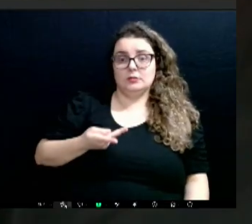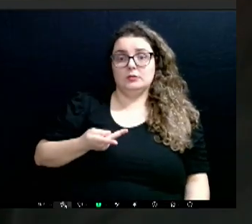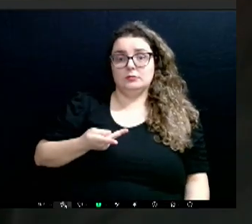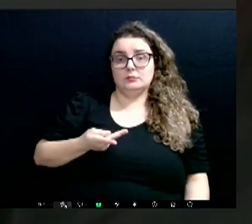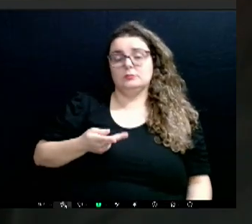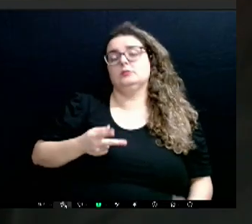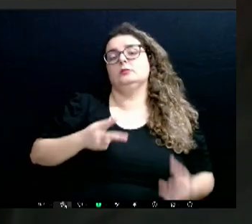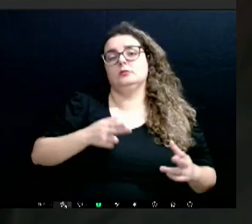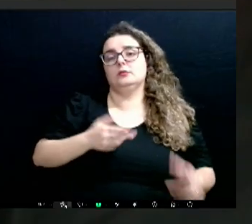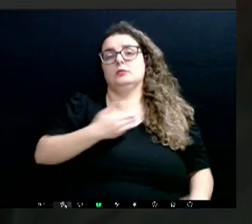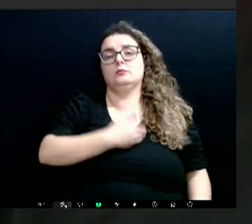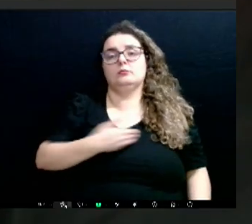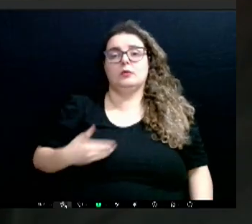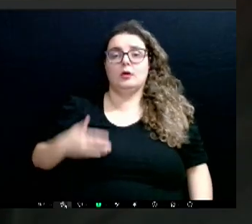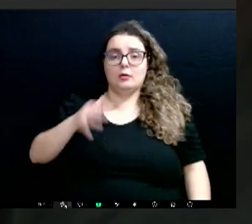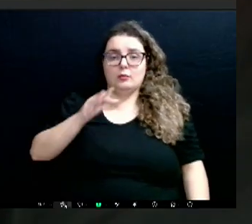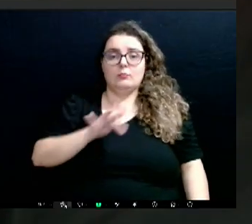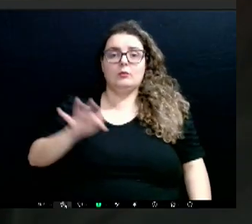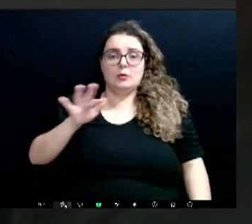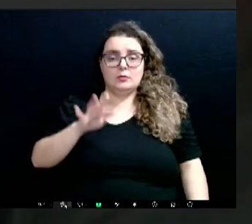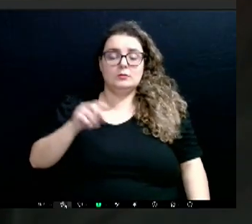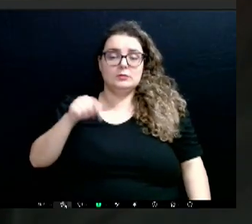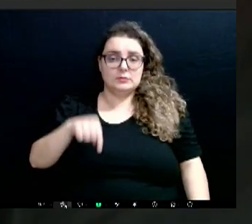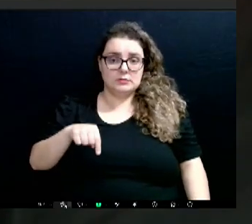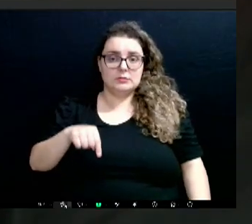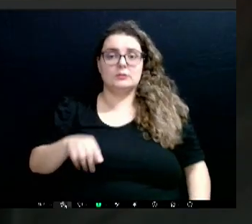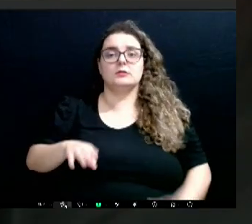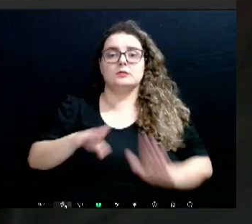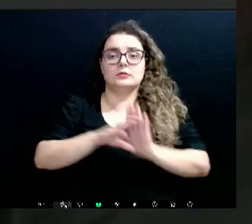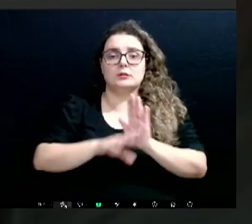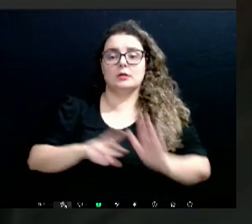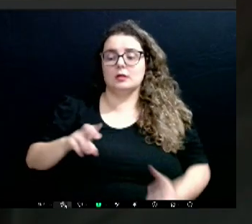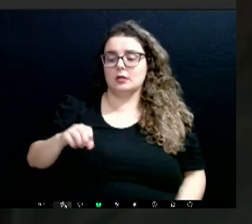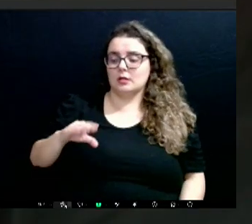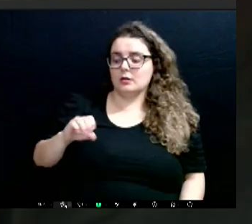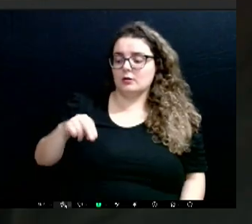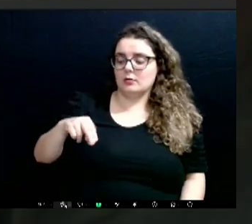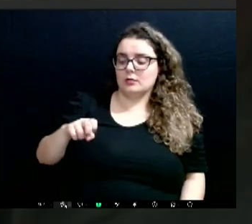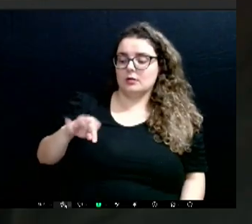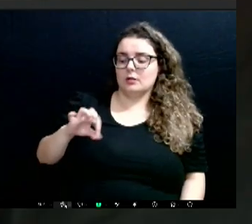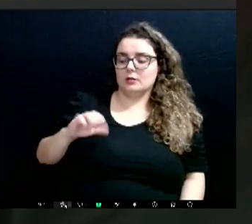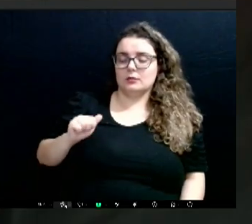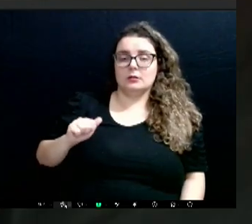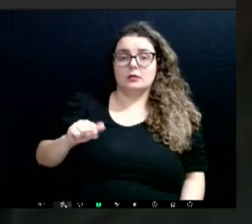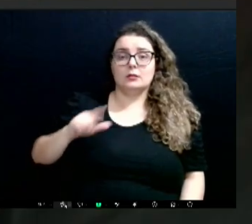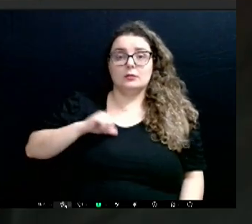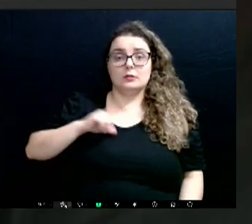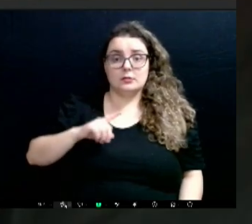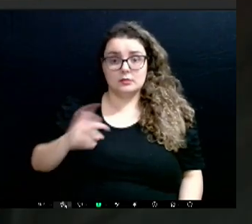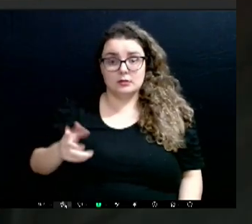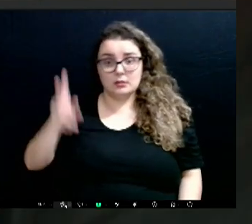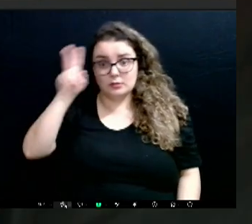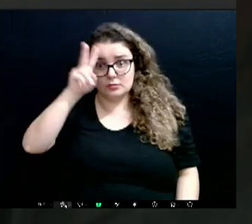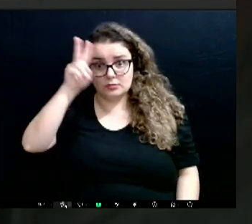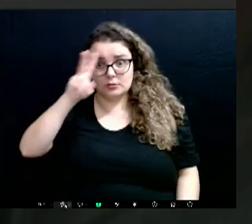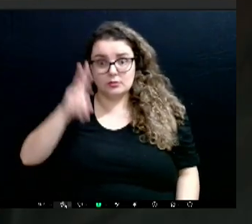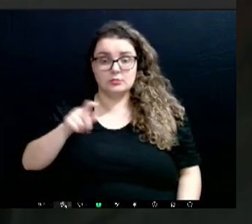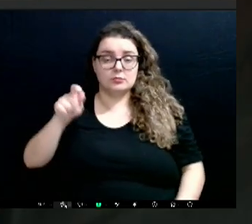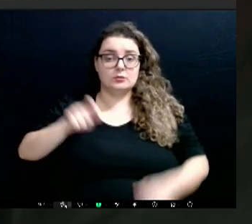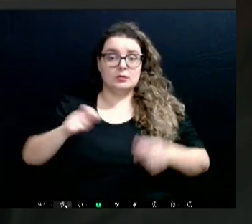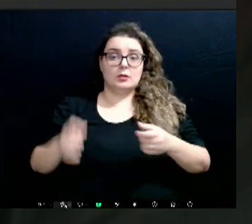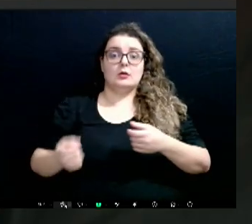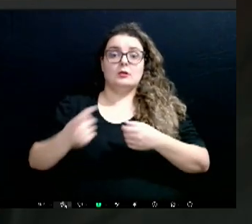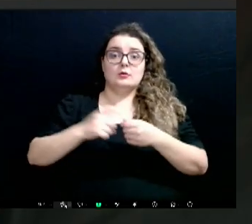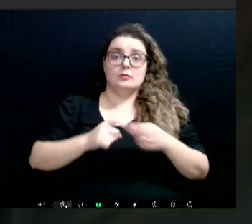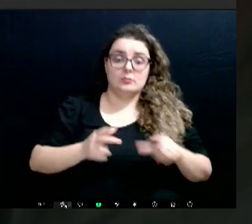governo federal, por conta desse programa Reconecta, tem testemunhos de pessoas que voltaram a desenhar,